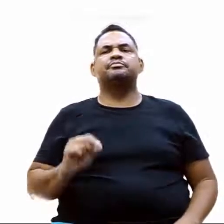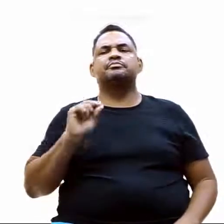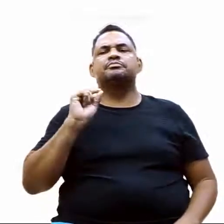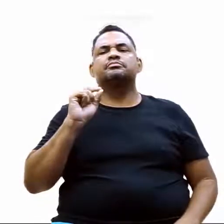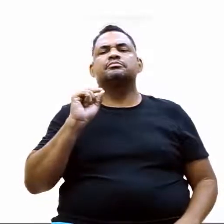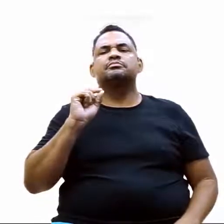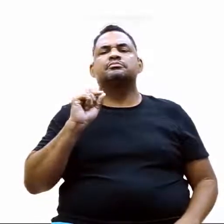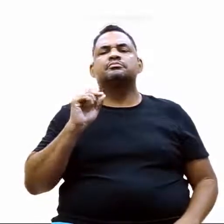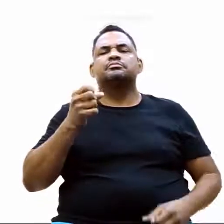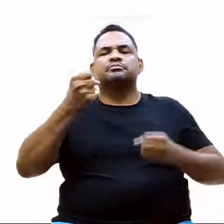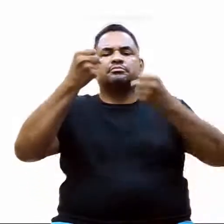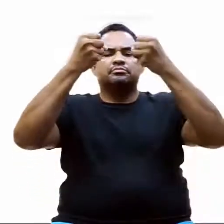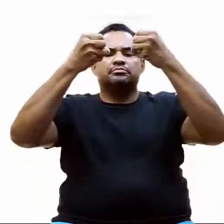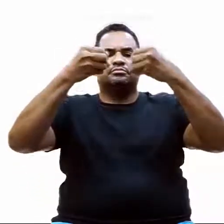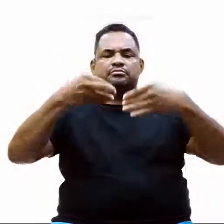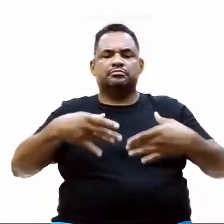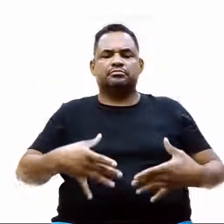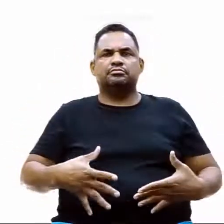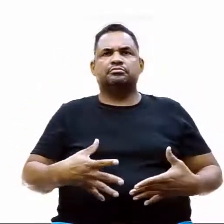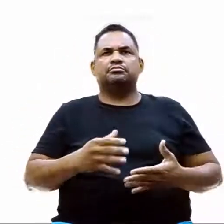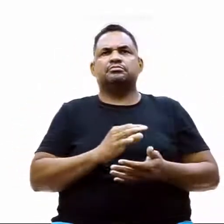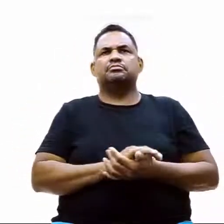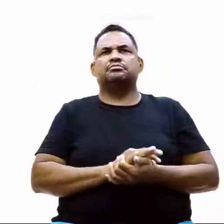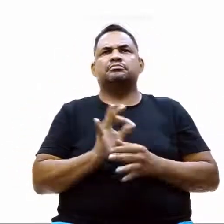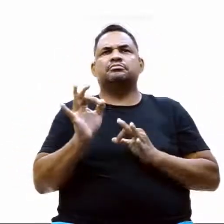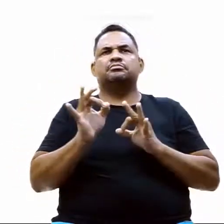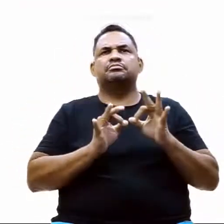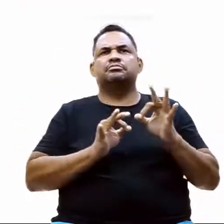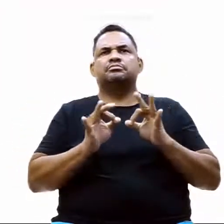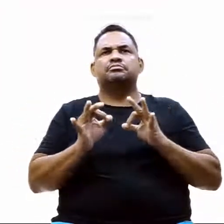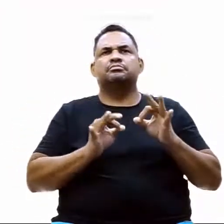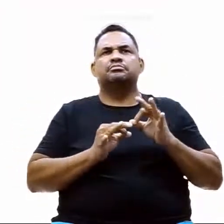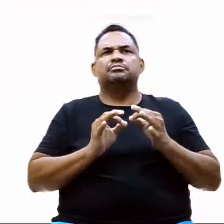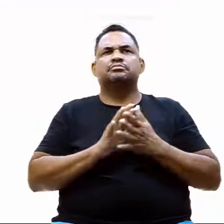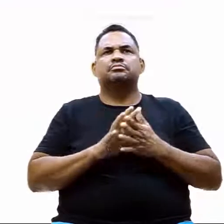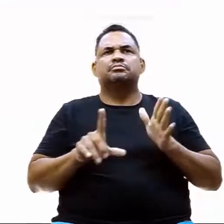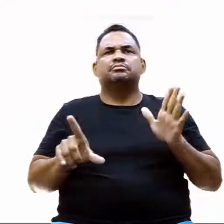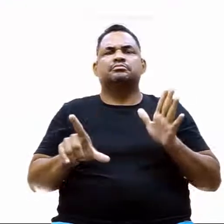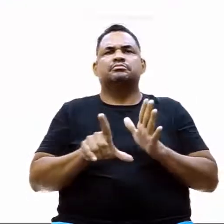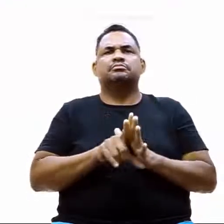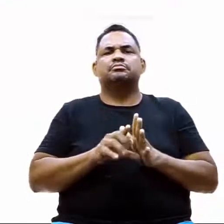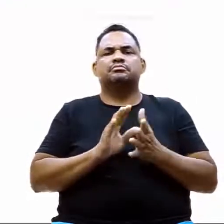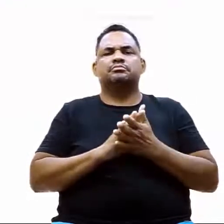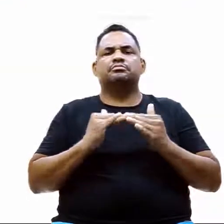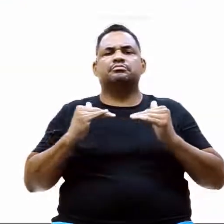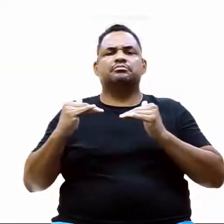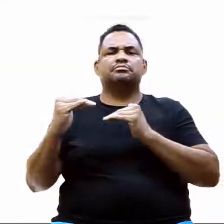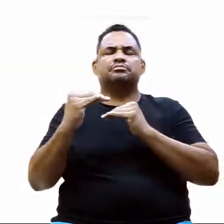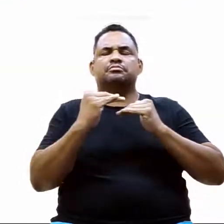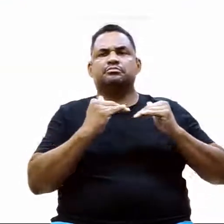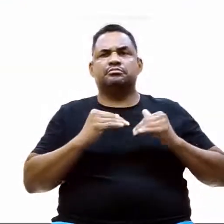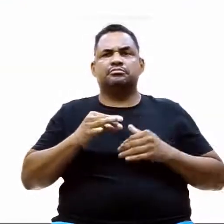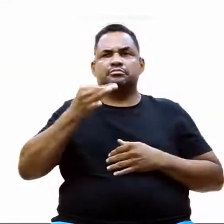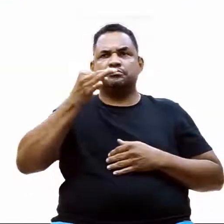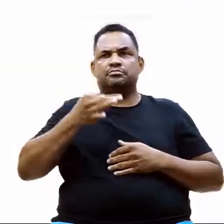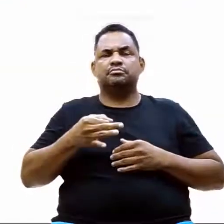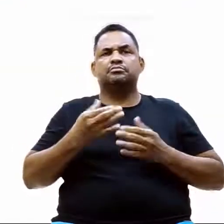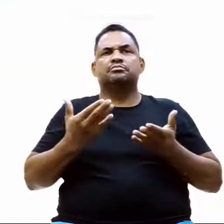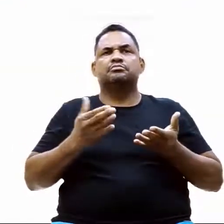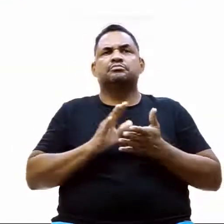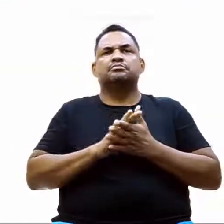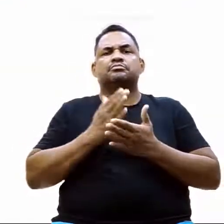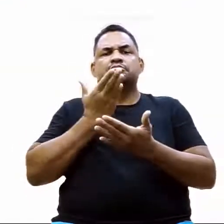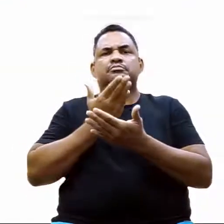que estabelece a lei das proporções definidas que foram estudadas